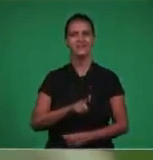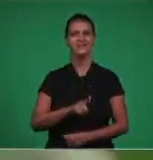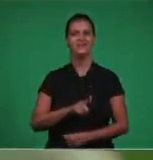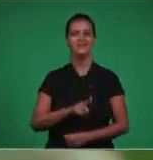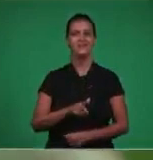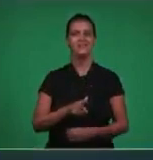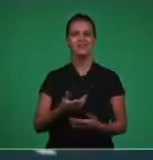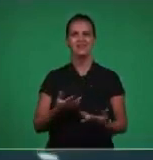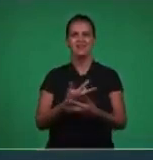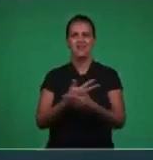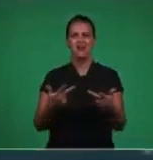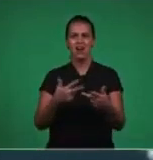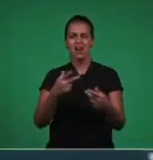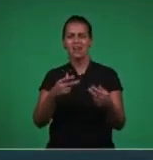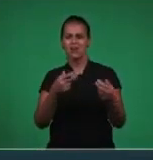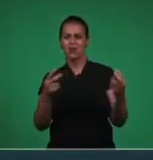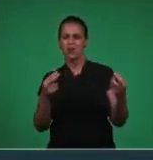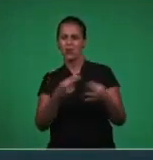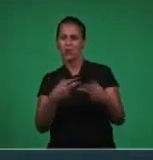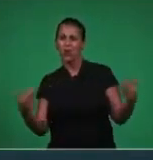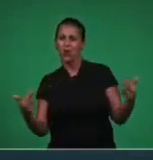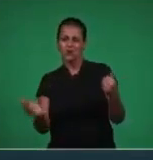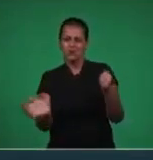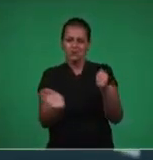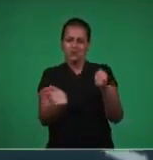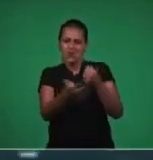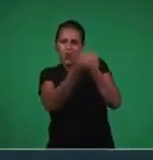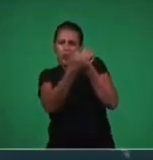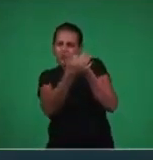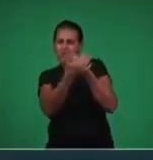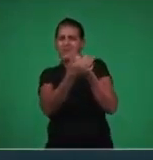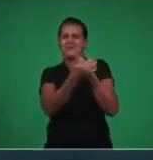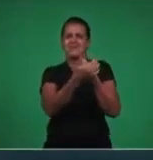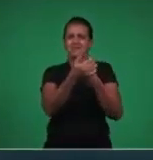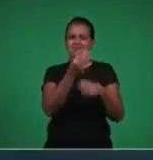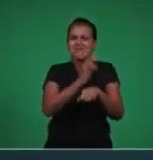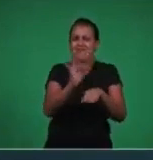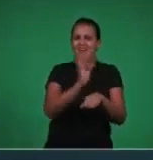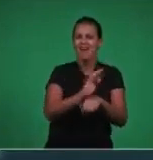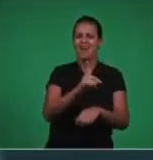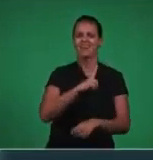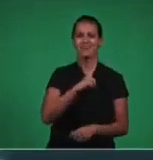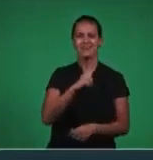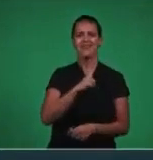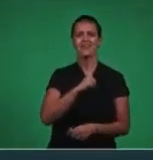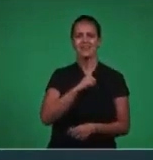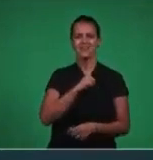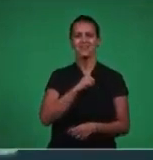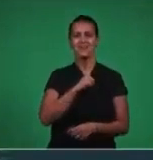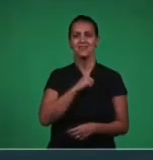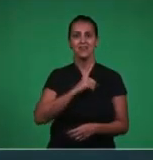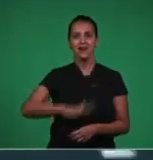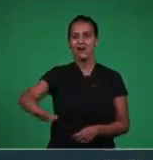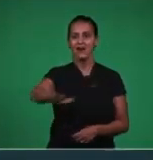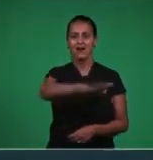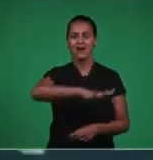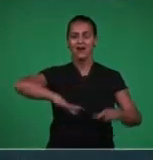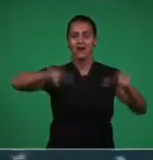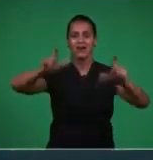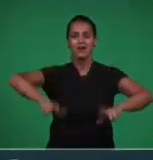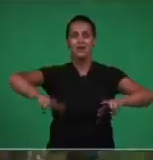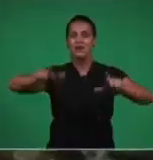de camuflagem para se esconder de predadores, ambientes como esse, que são inóspitos, que